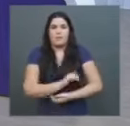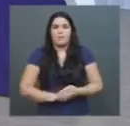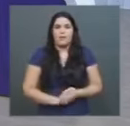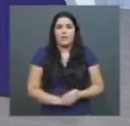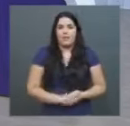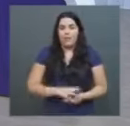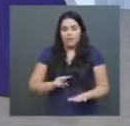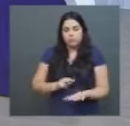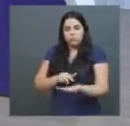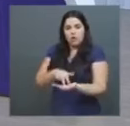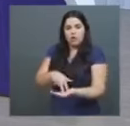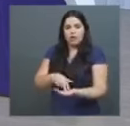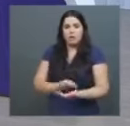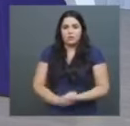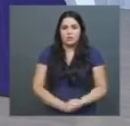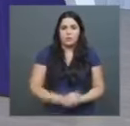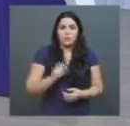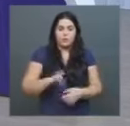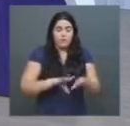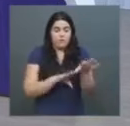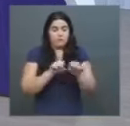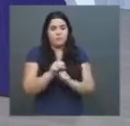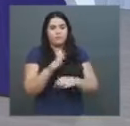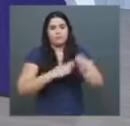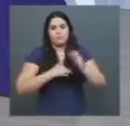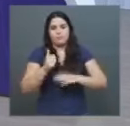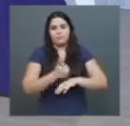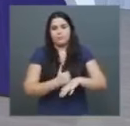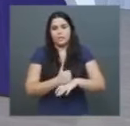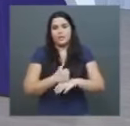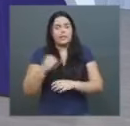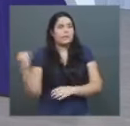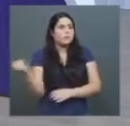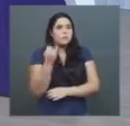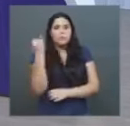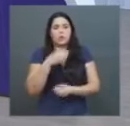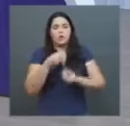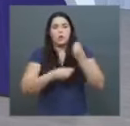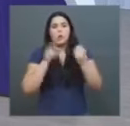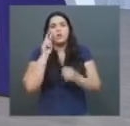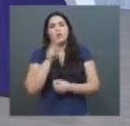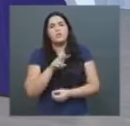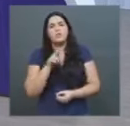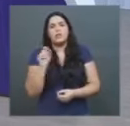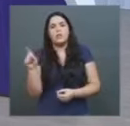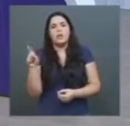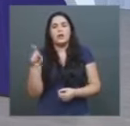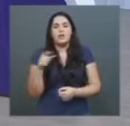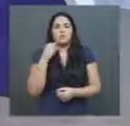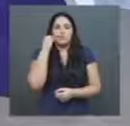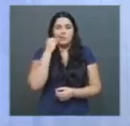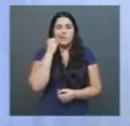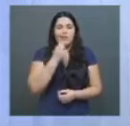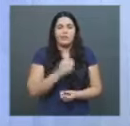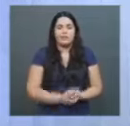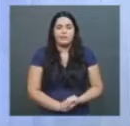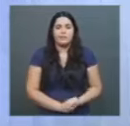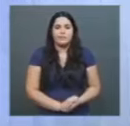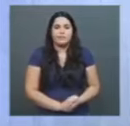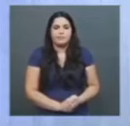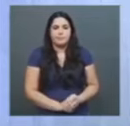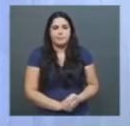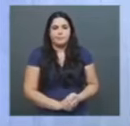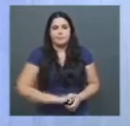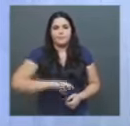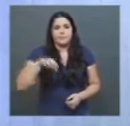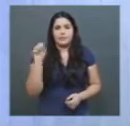frente, né, Paula? A capacitação desses profissionais é fundamental. Como é que você vê isso na sua vivência clínica? Isso, é